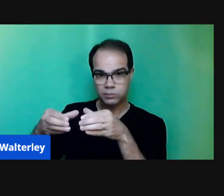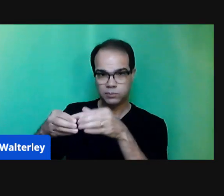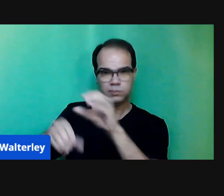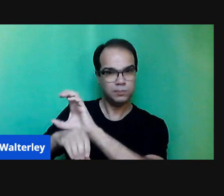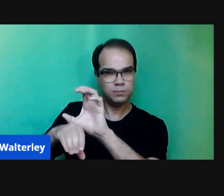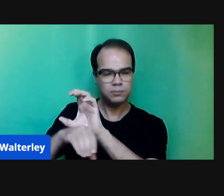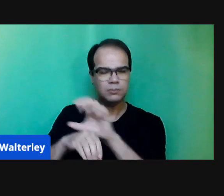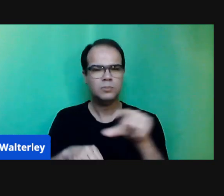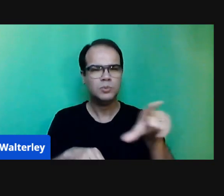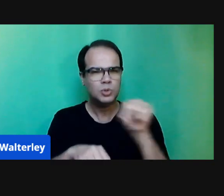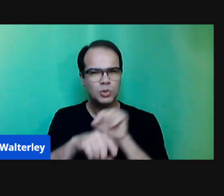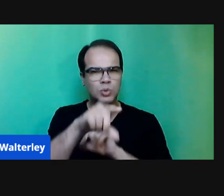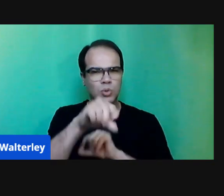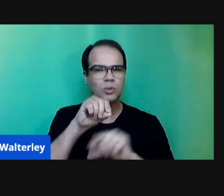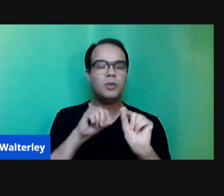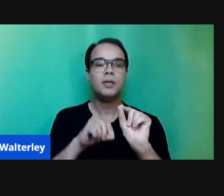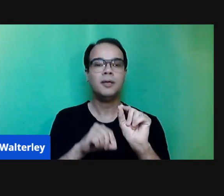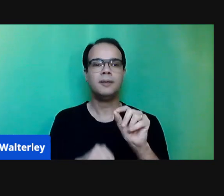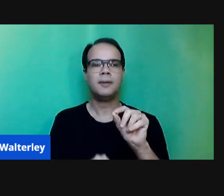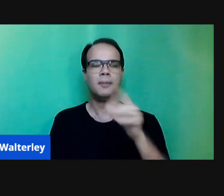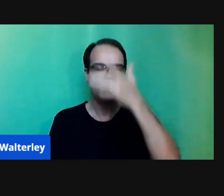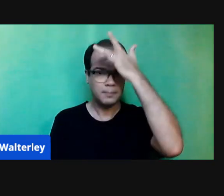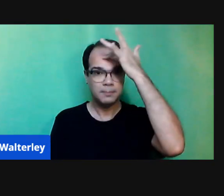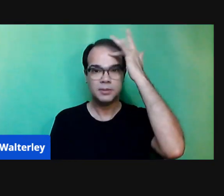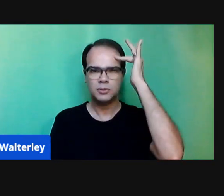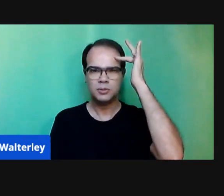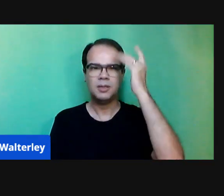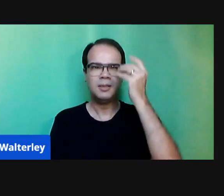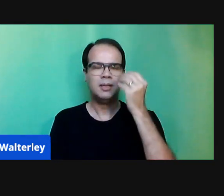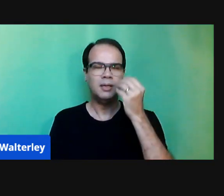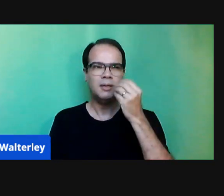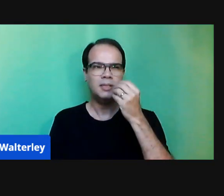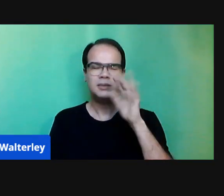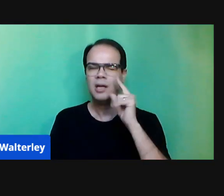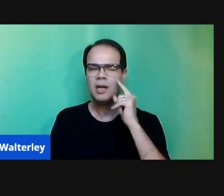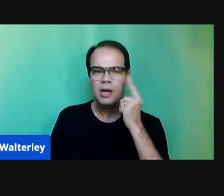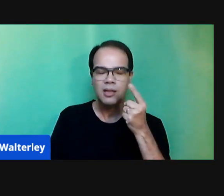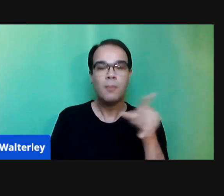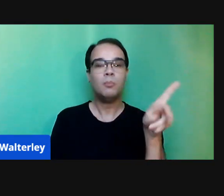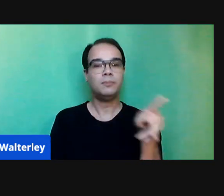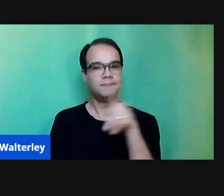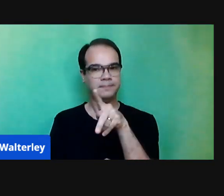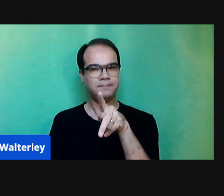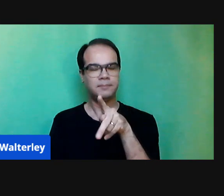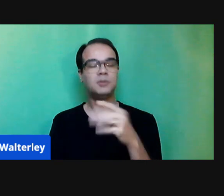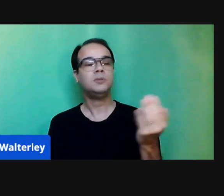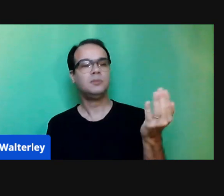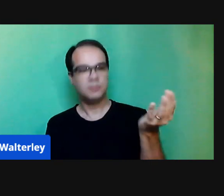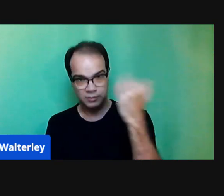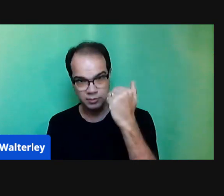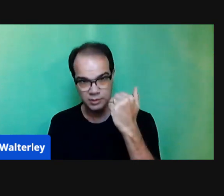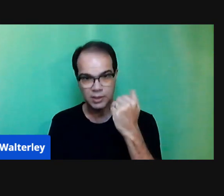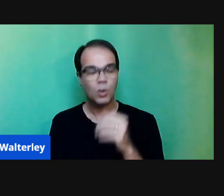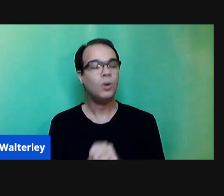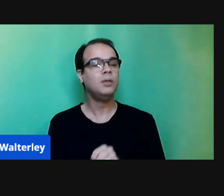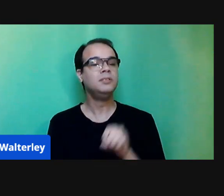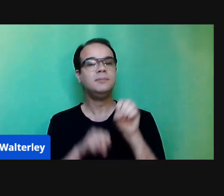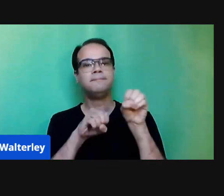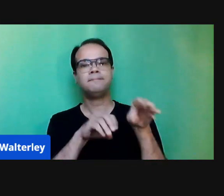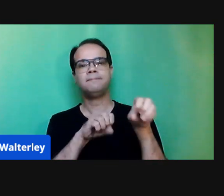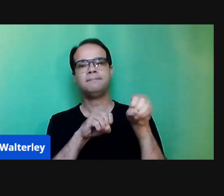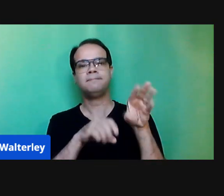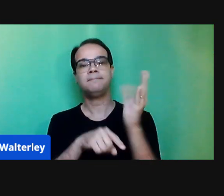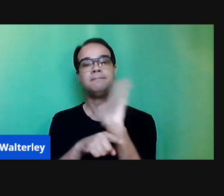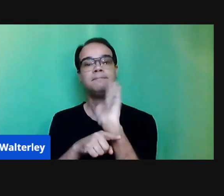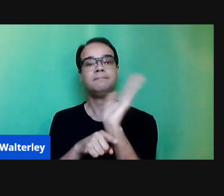selecionamos várias pessoas, principalmente professores. Ensinamos eles a trabalhar com documentários,